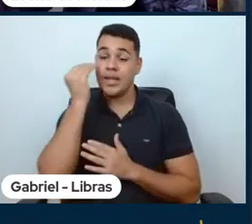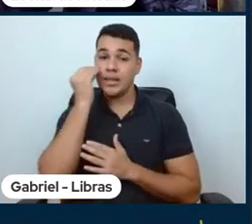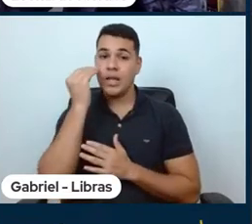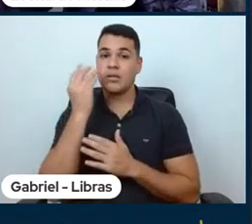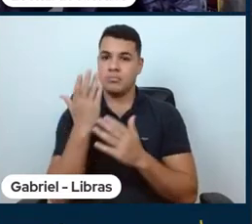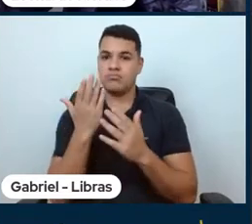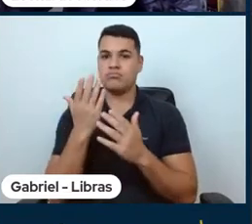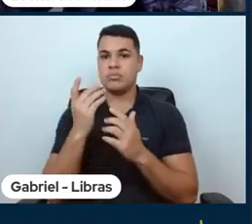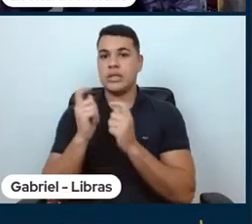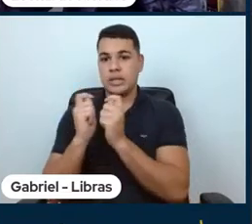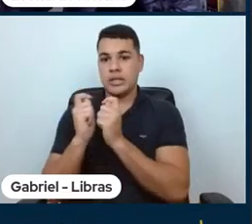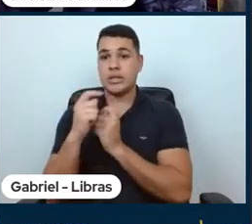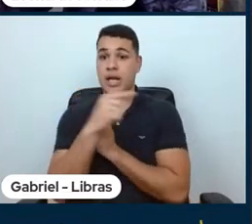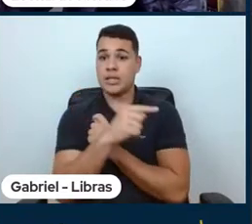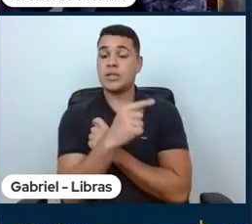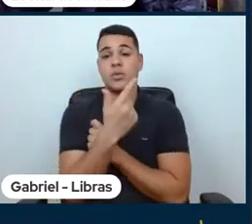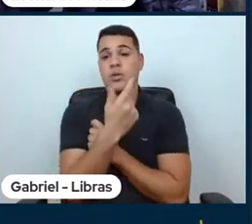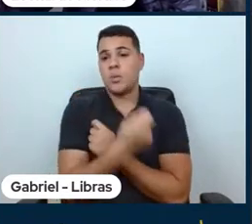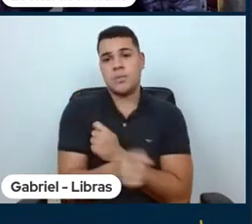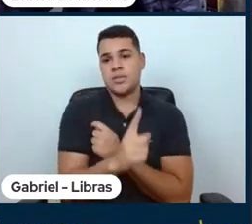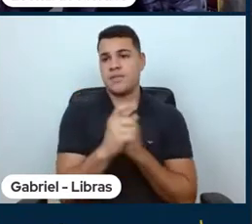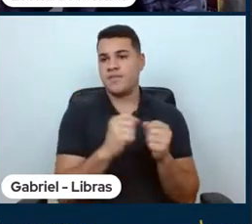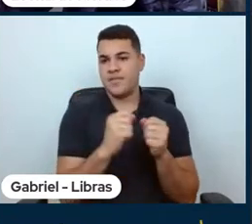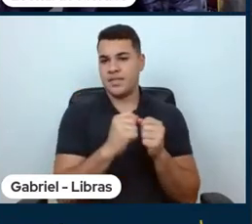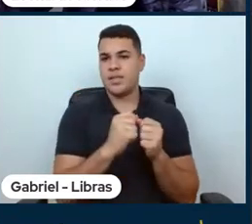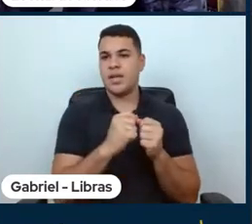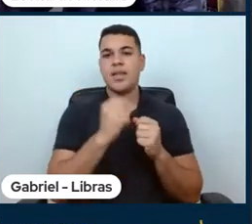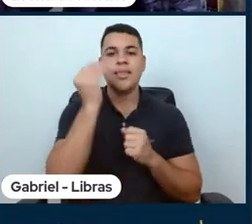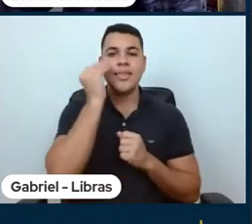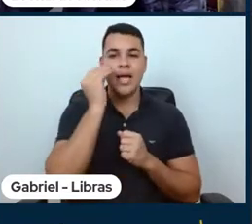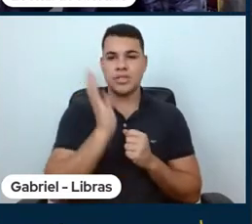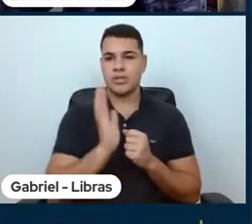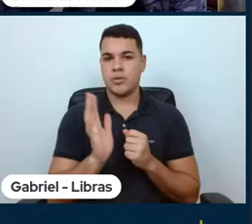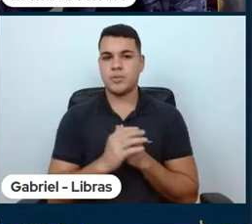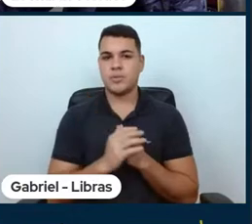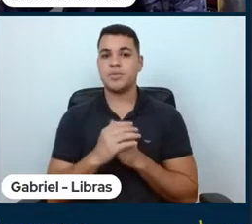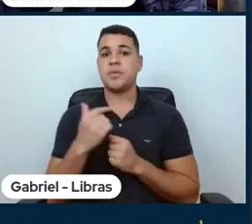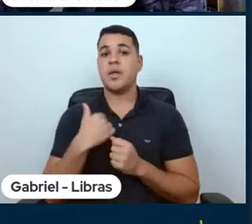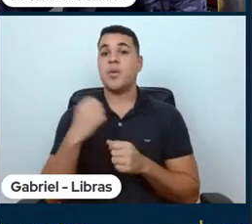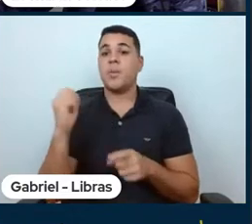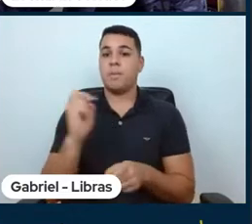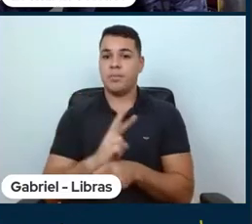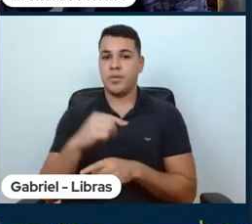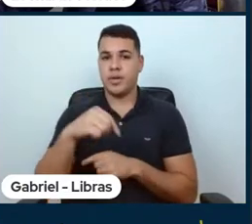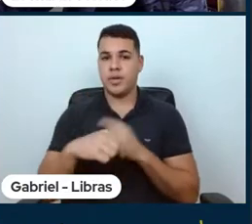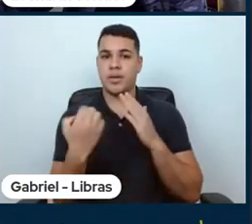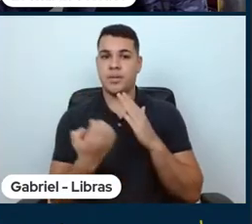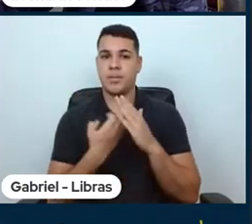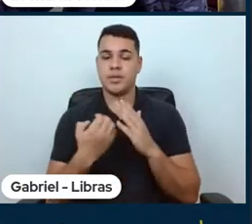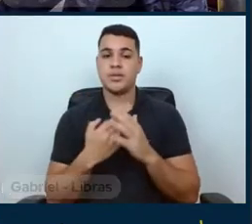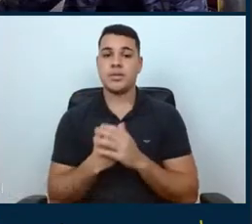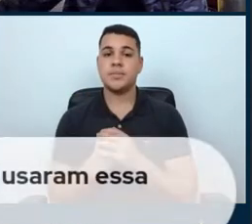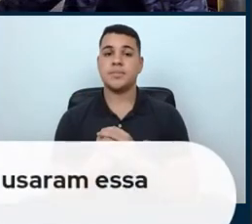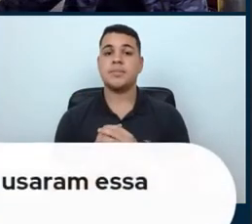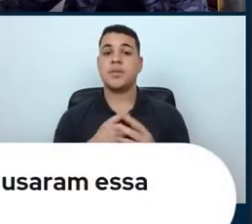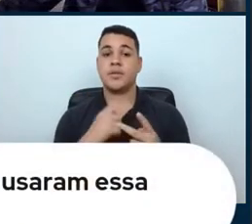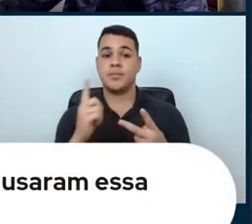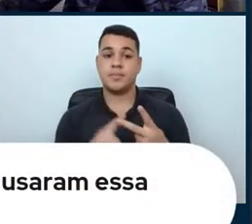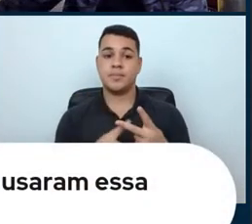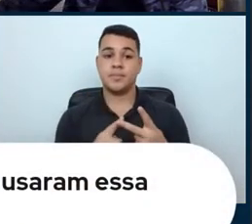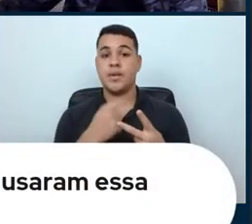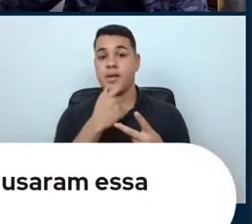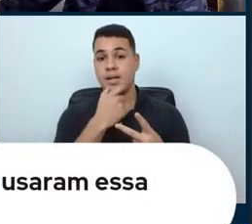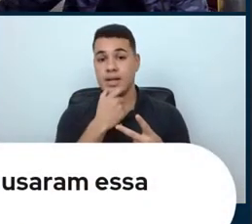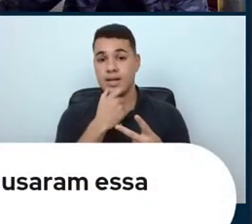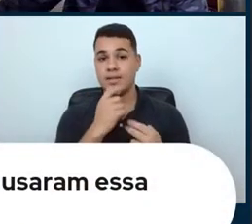não precisei fazer um teste. E aí eu entrei aqui. A outra pergunta é se o inglês é importante.